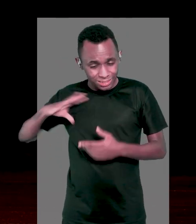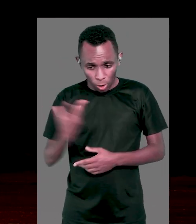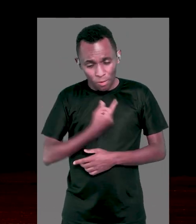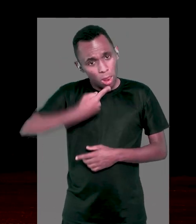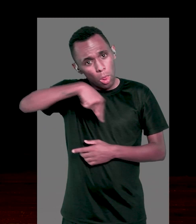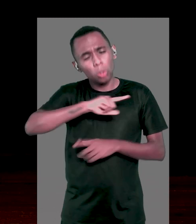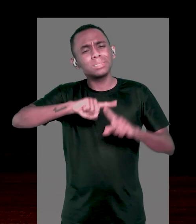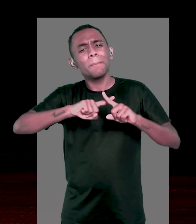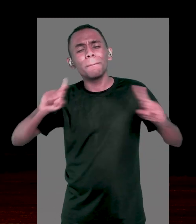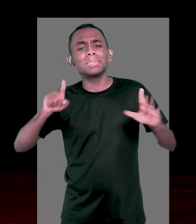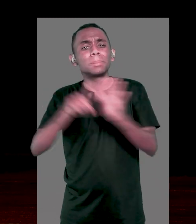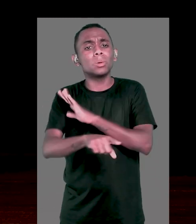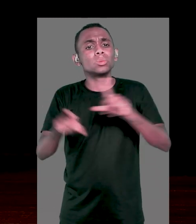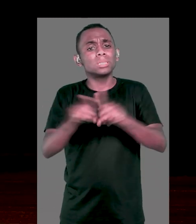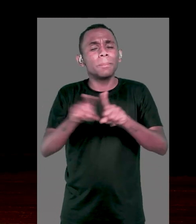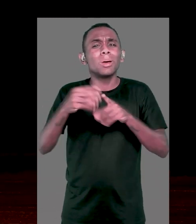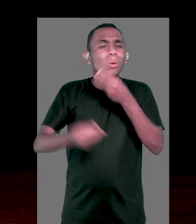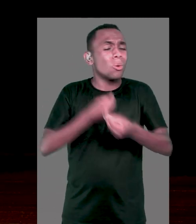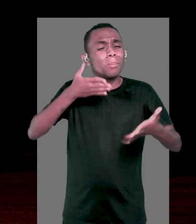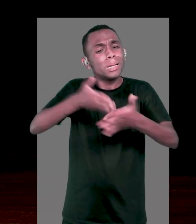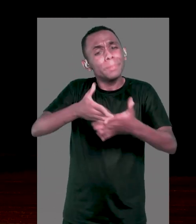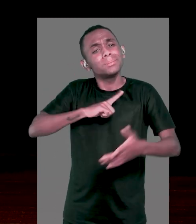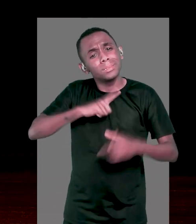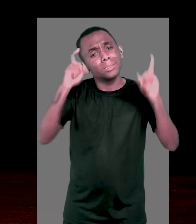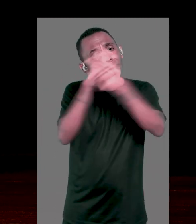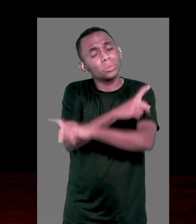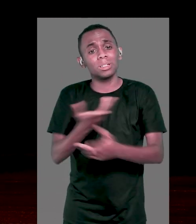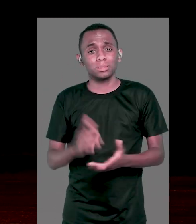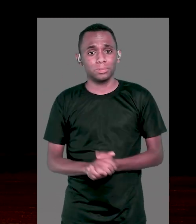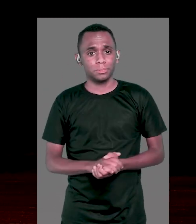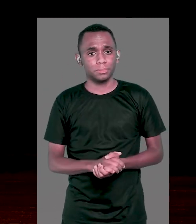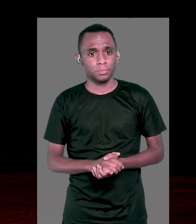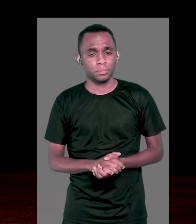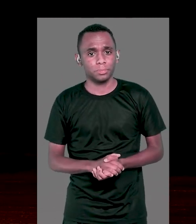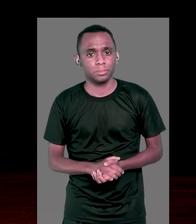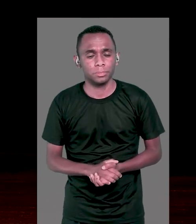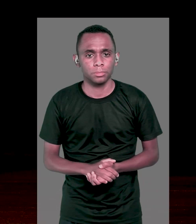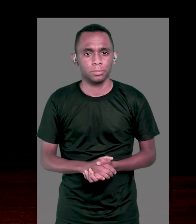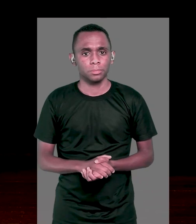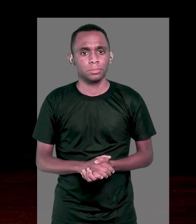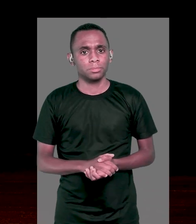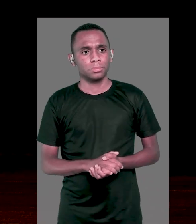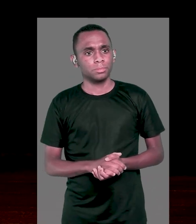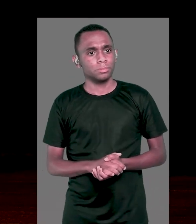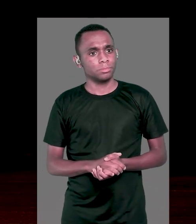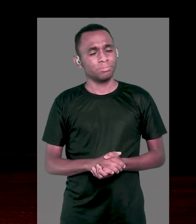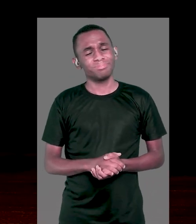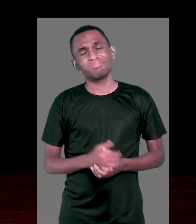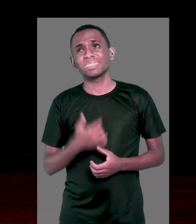salva mas o que eu posso dizer é que elas têm um papel de